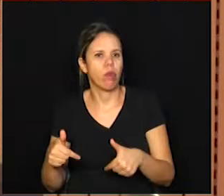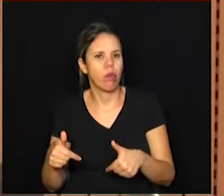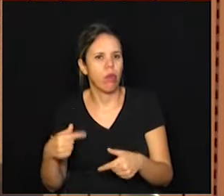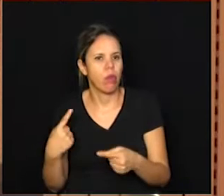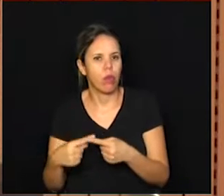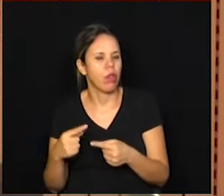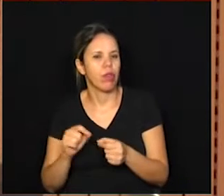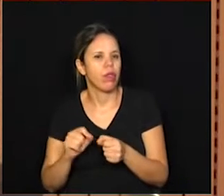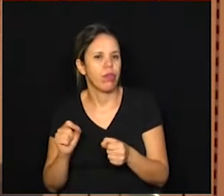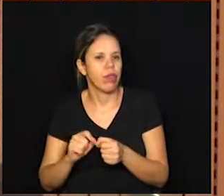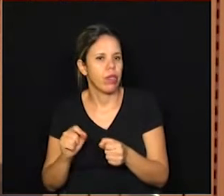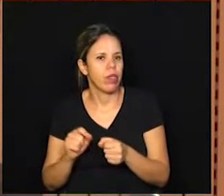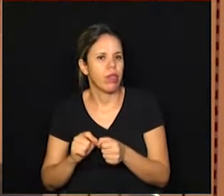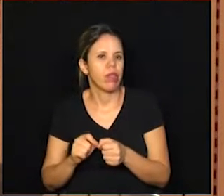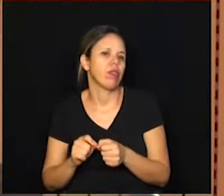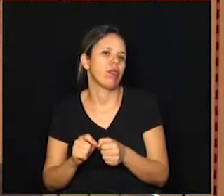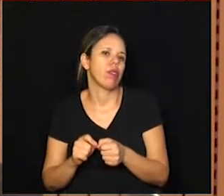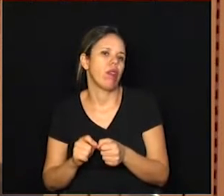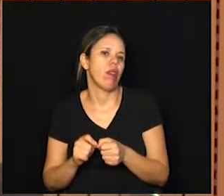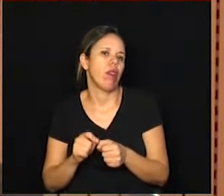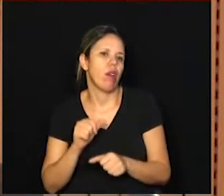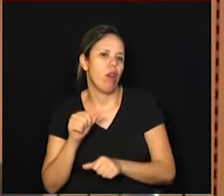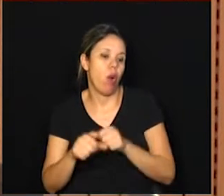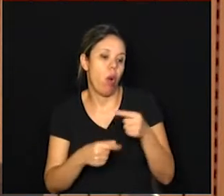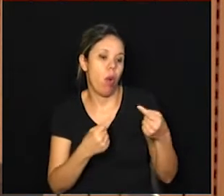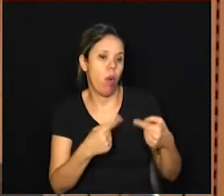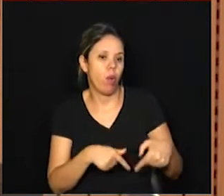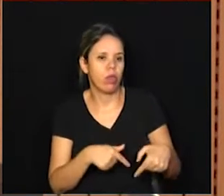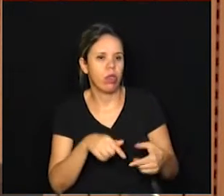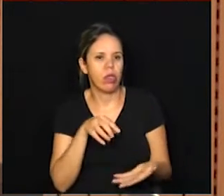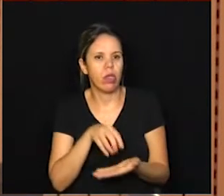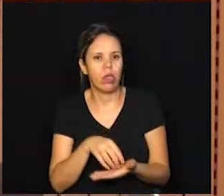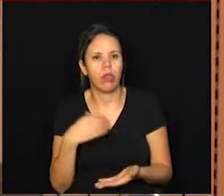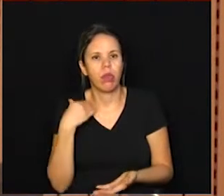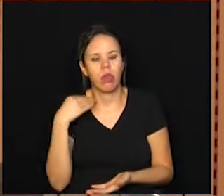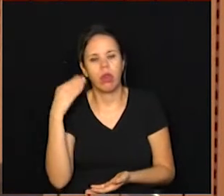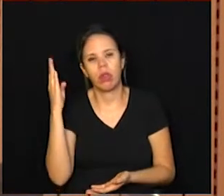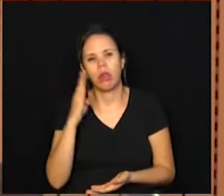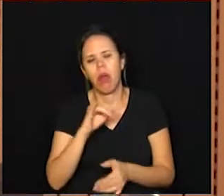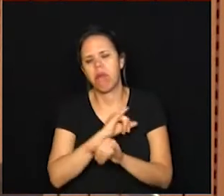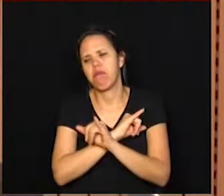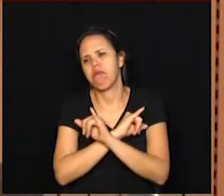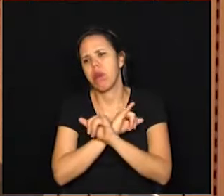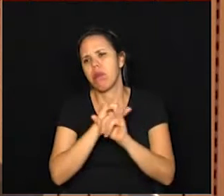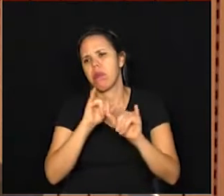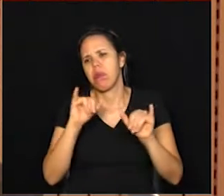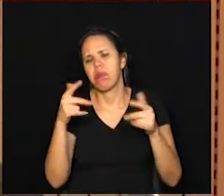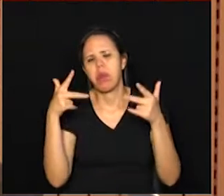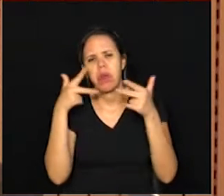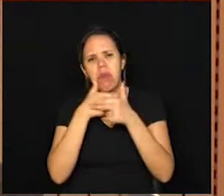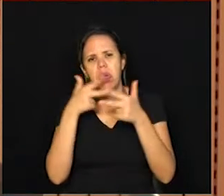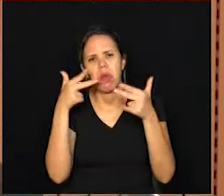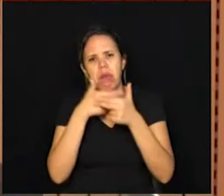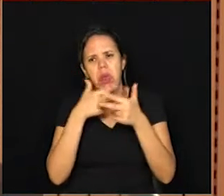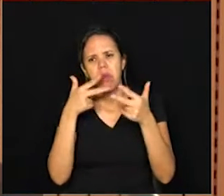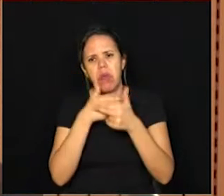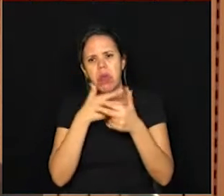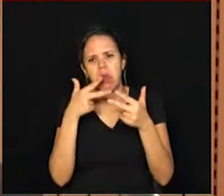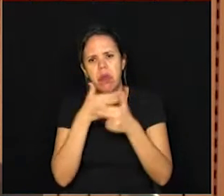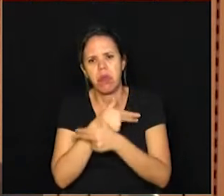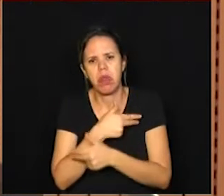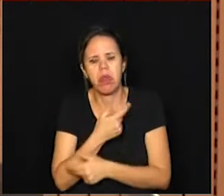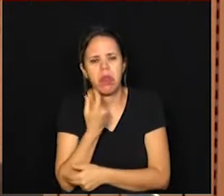foi feita a revelia do Banco Central. E começou a espalhar boatos toda sexta-feira sobre